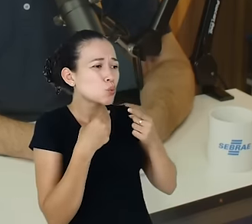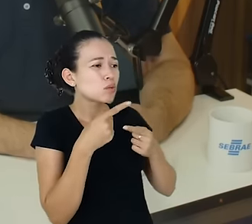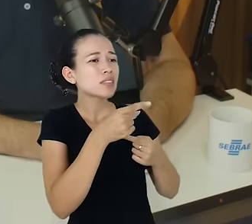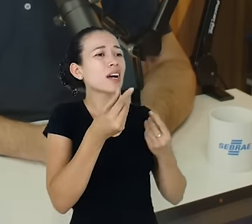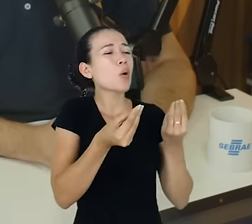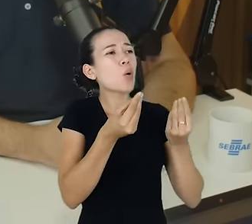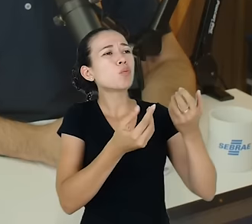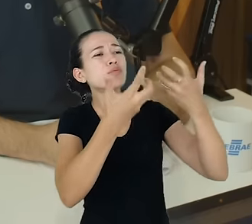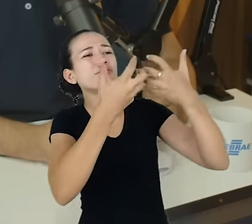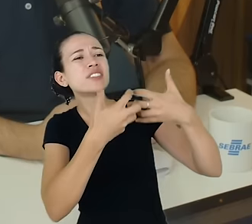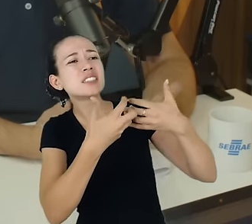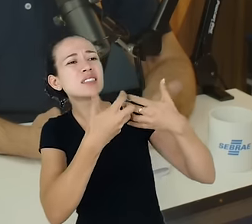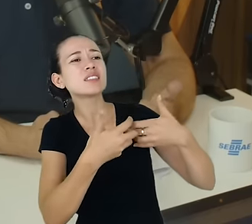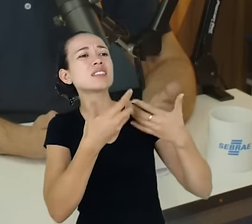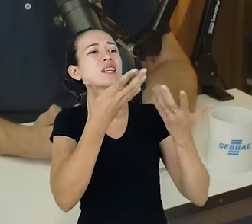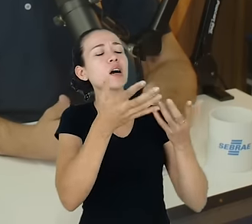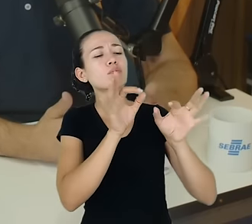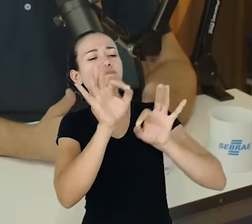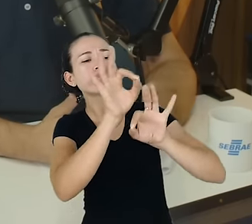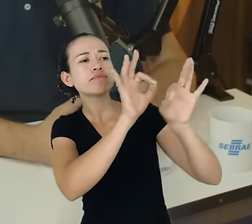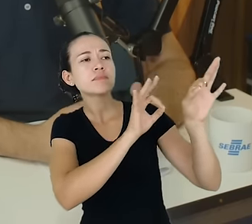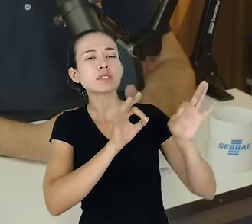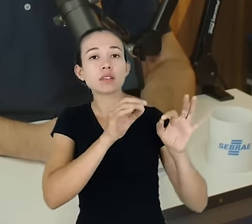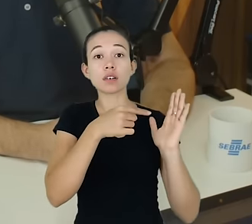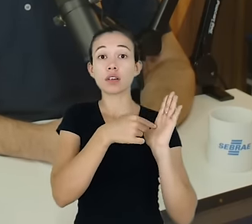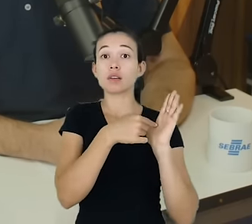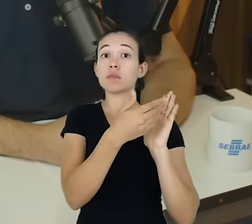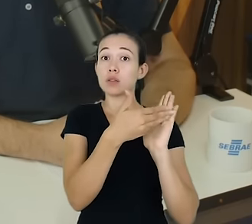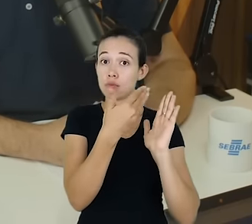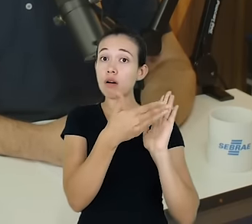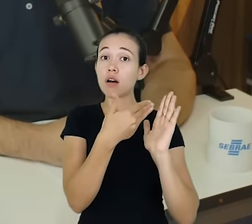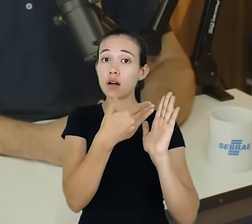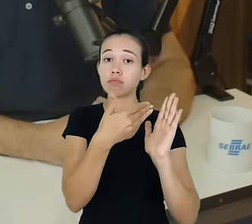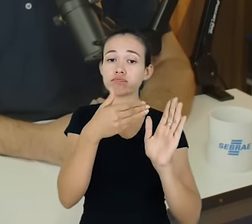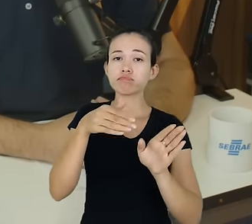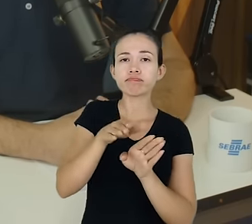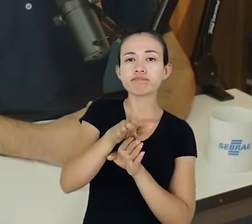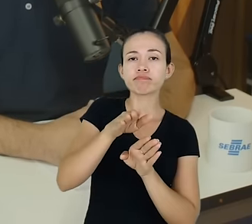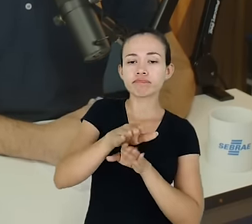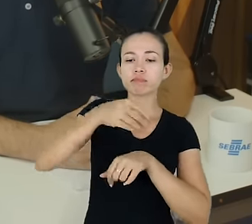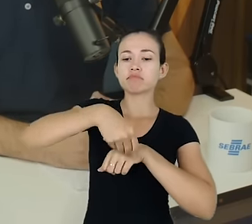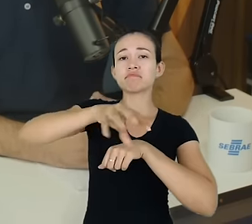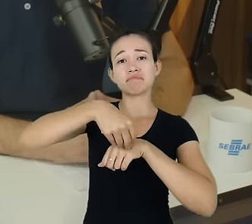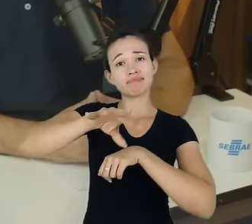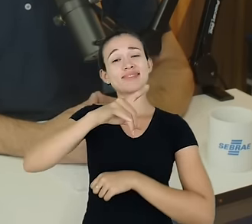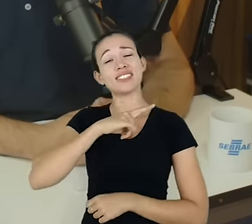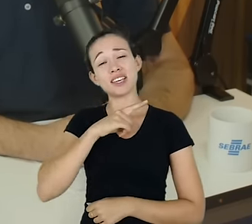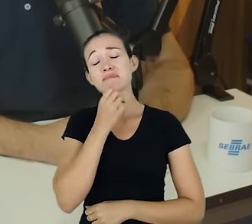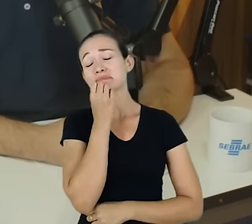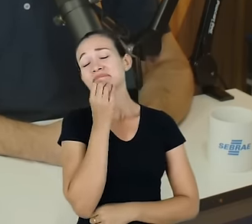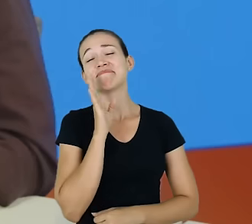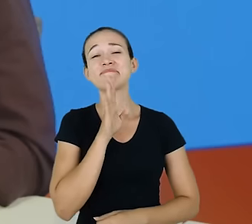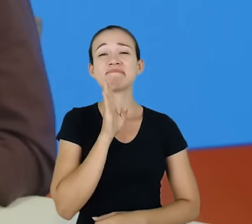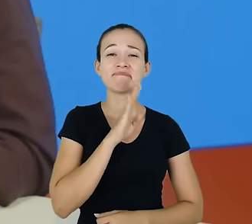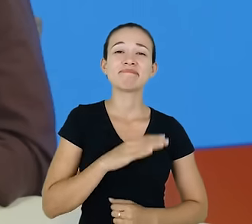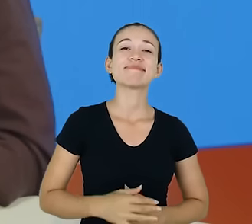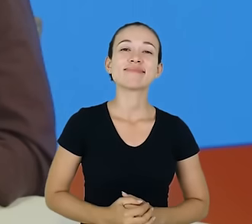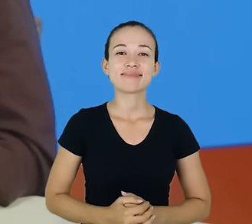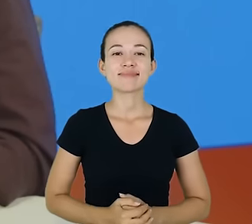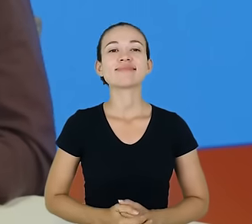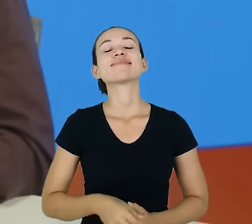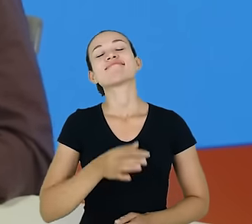de configuração né de ajustes nota-se que ele tá bem legal mesmo verdade bacana